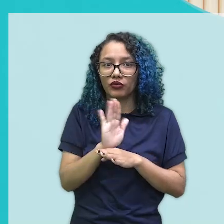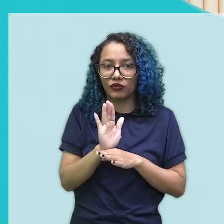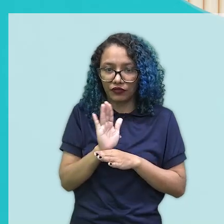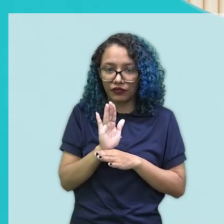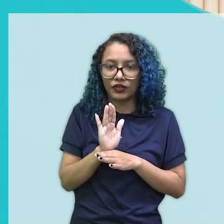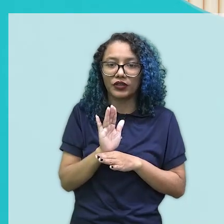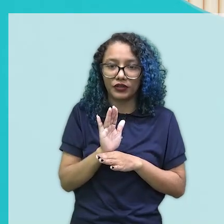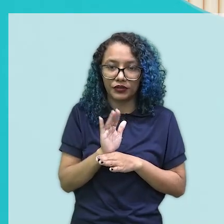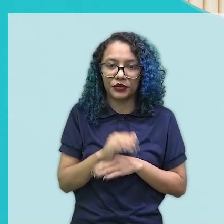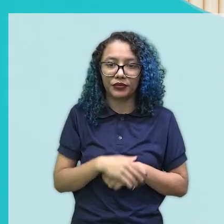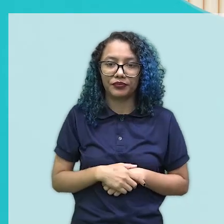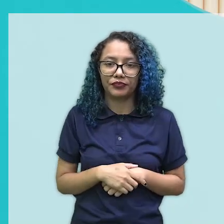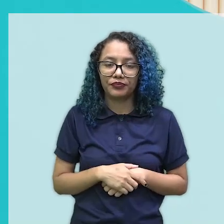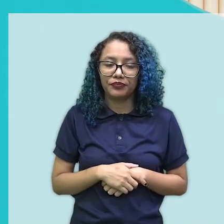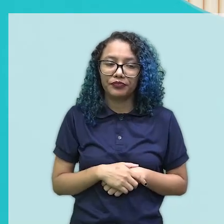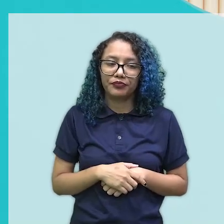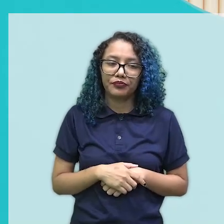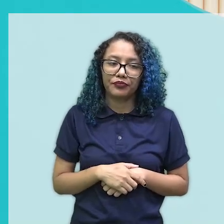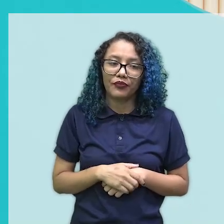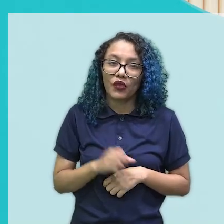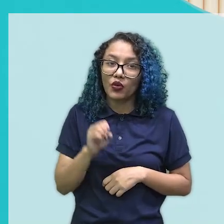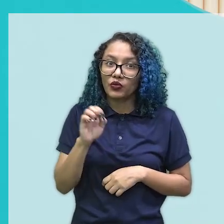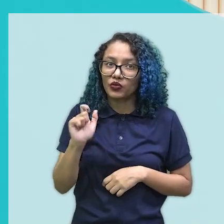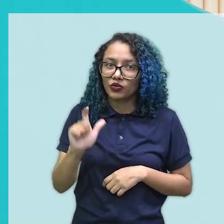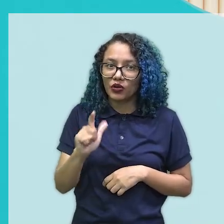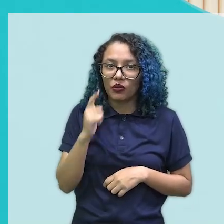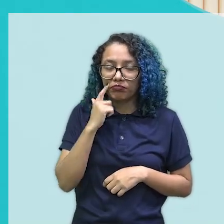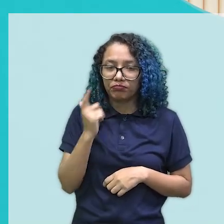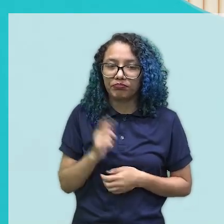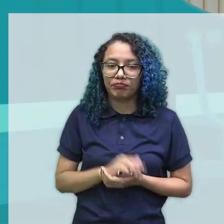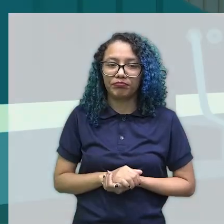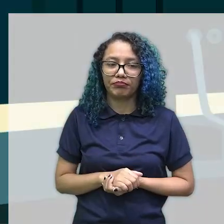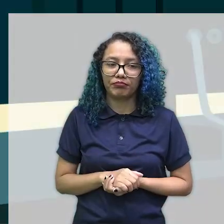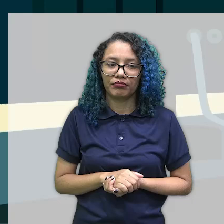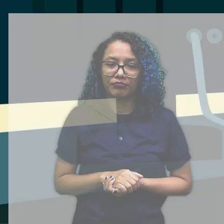VT com o nosso personagem aqui de língua inglesa, o Solomon. Let's go!